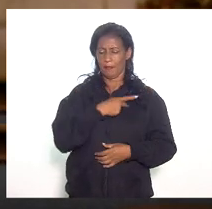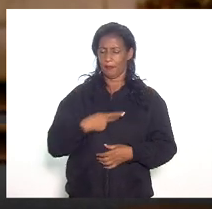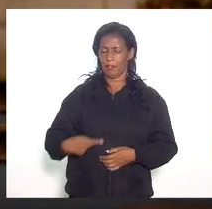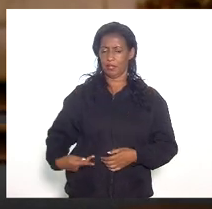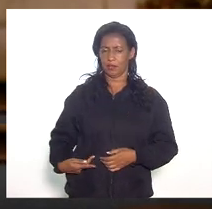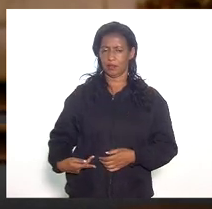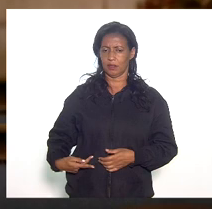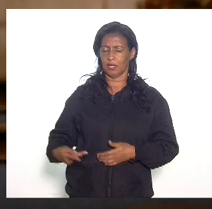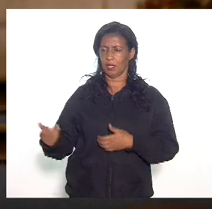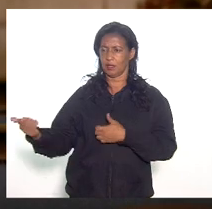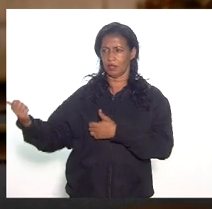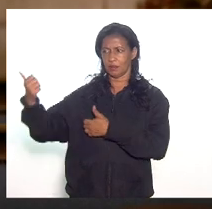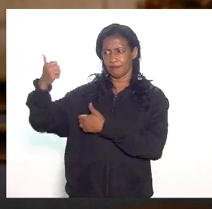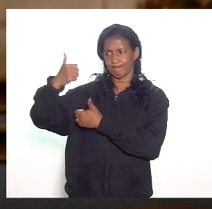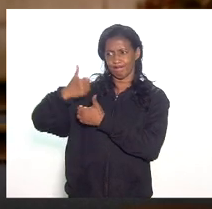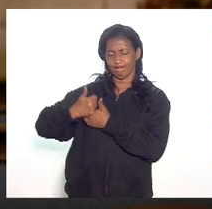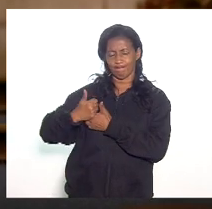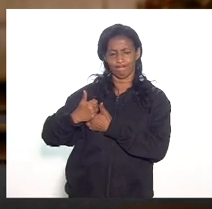para